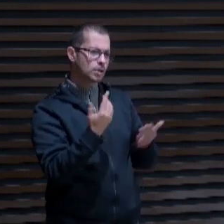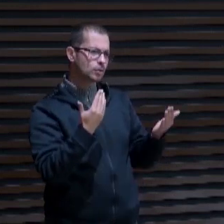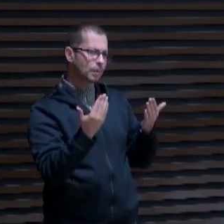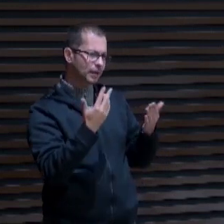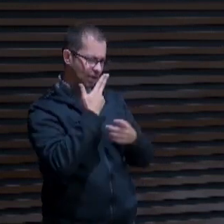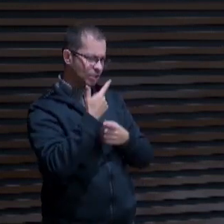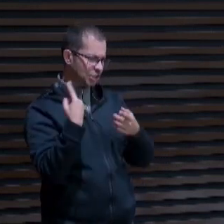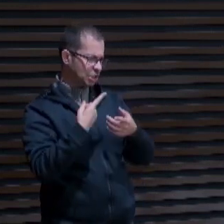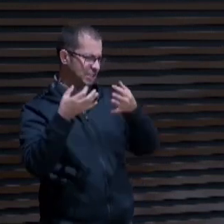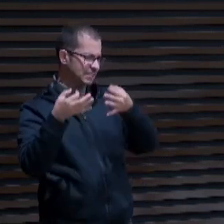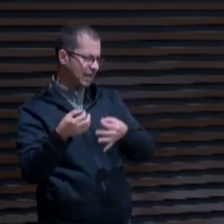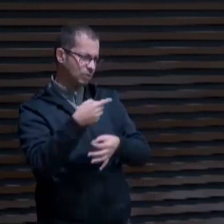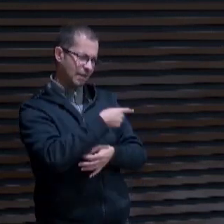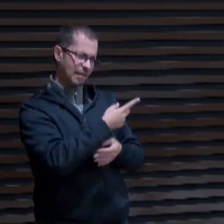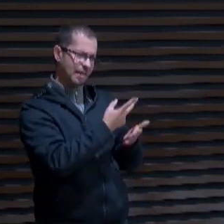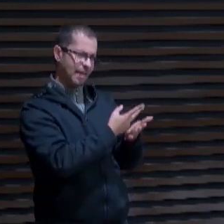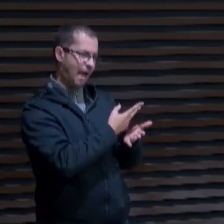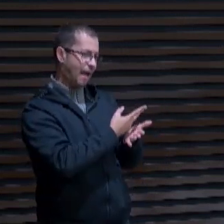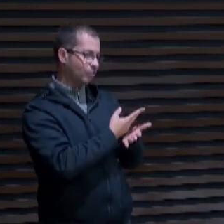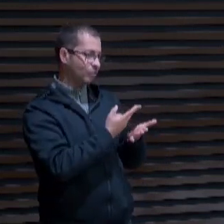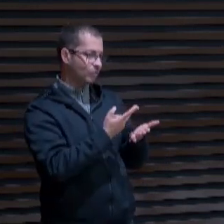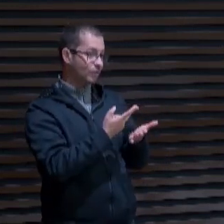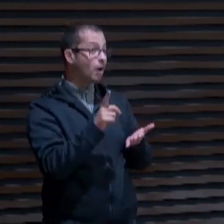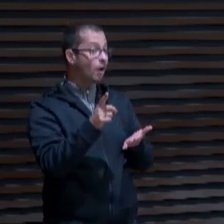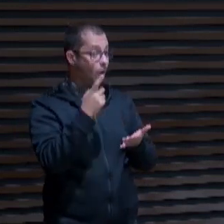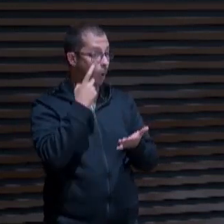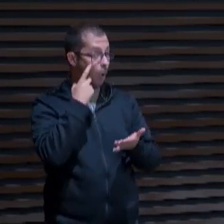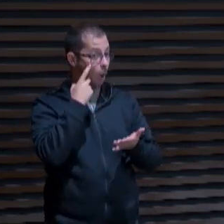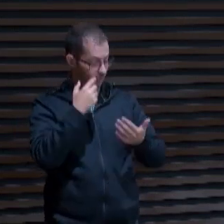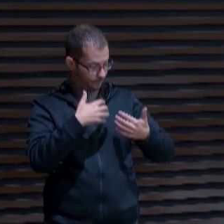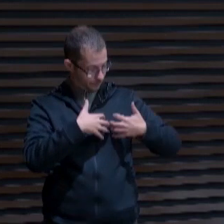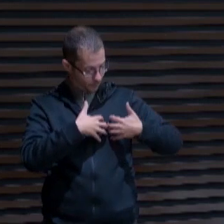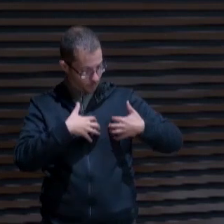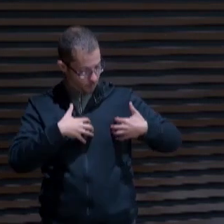Quanto o nosso coração é duro.